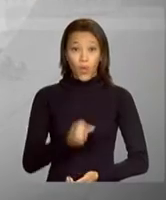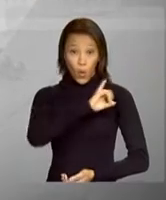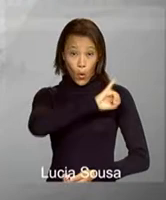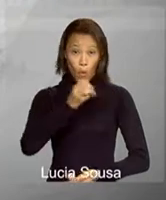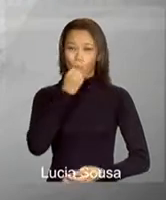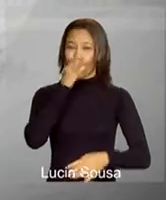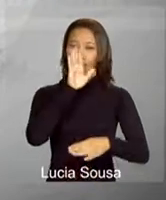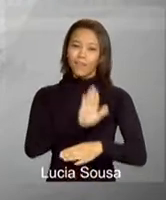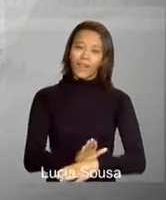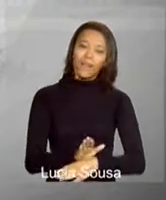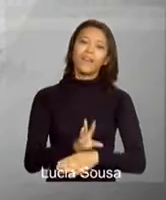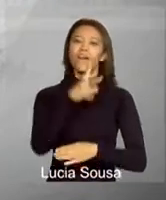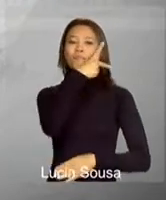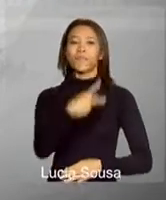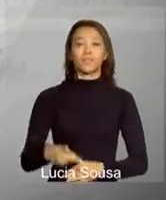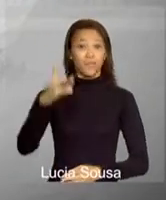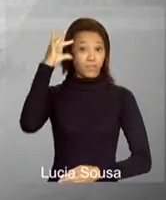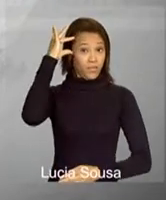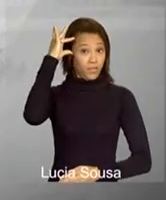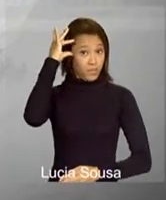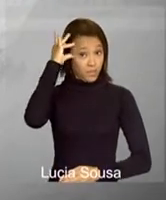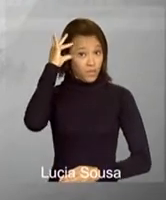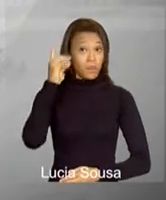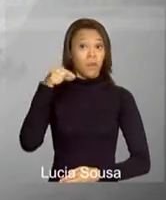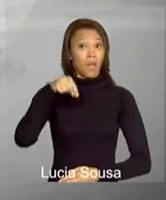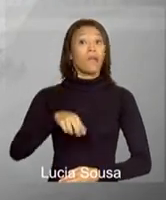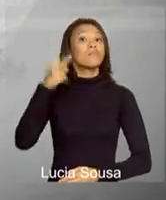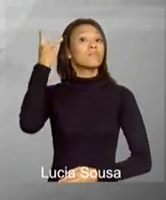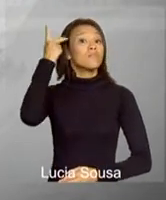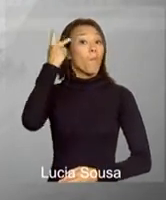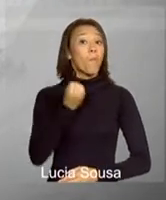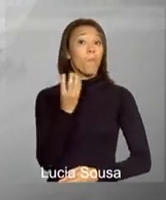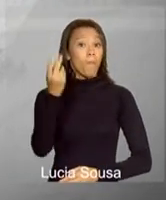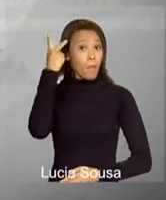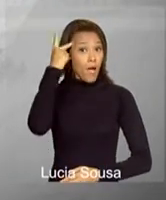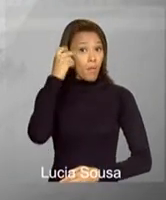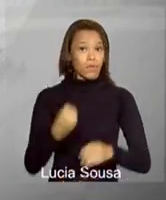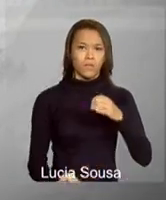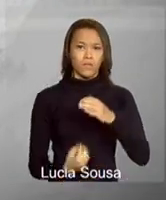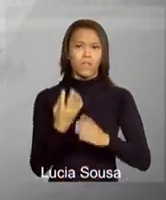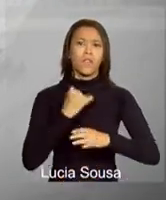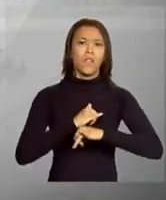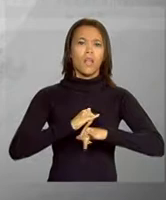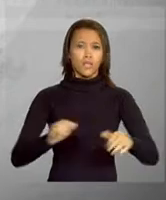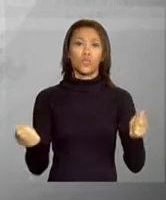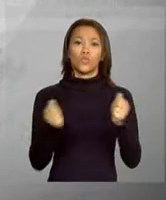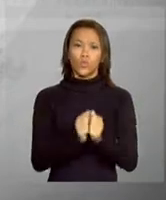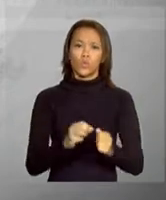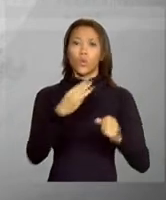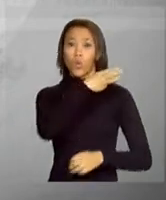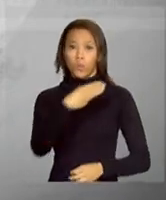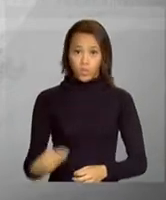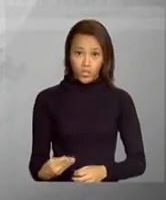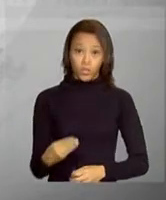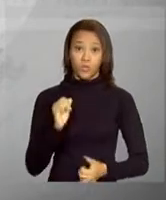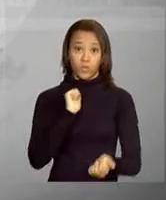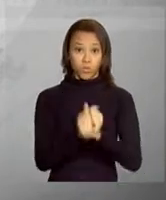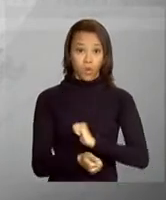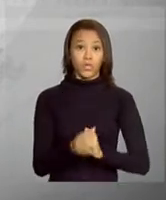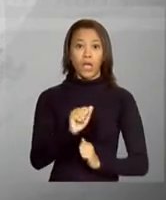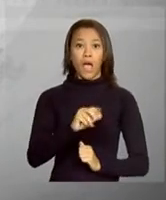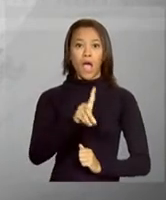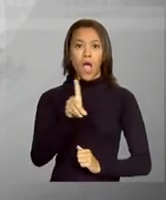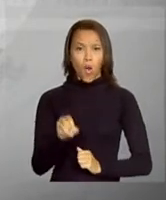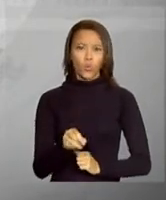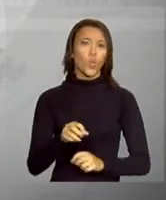Olá boa tarde a presidenta Dilma Rousseff está em São Paulo e lança ao lado do ministro do esporte Aldo Rebelo